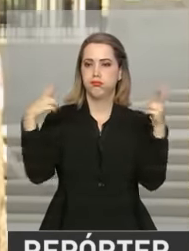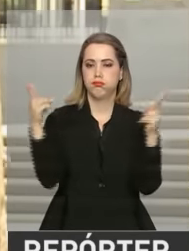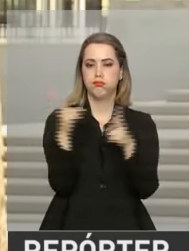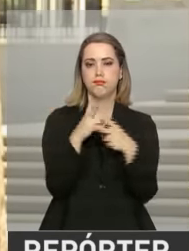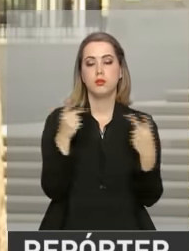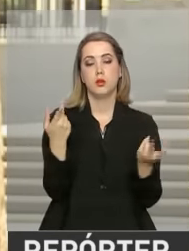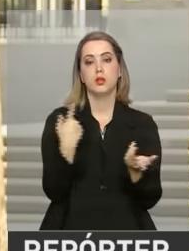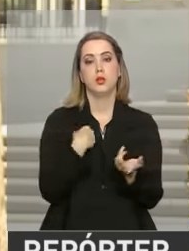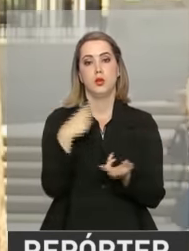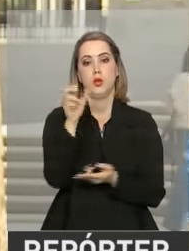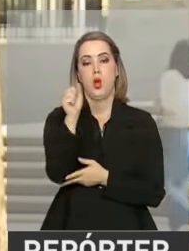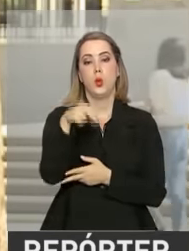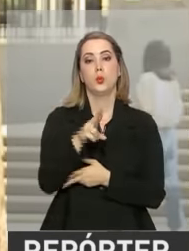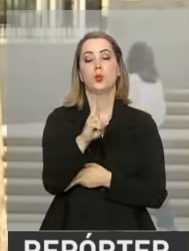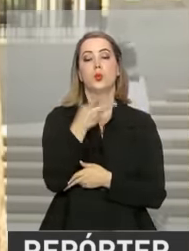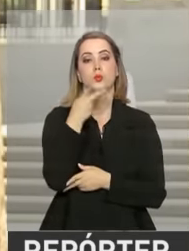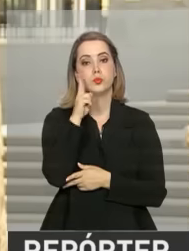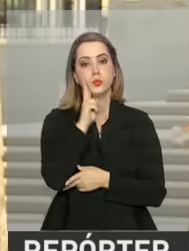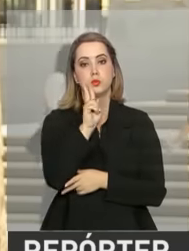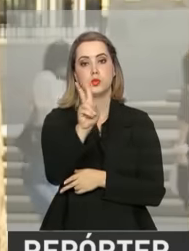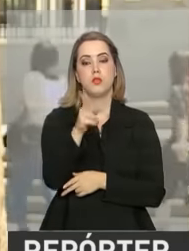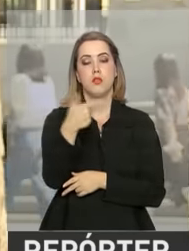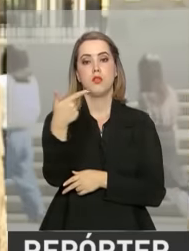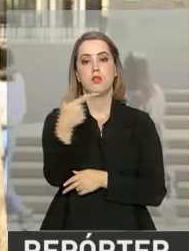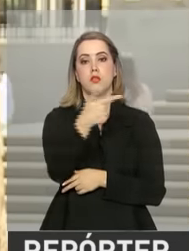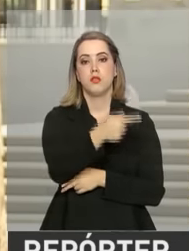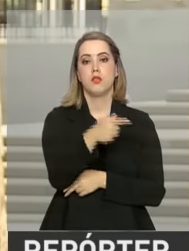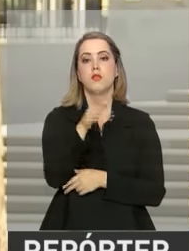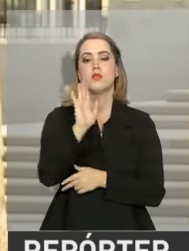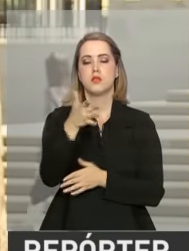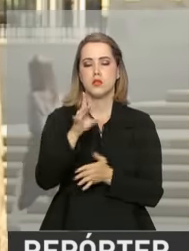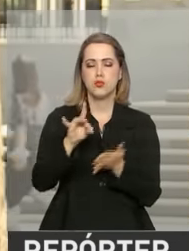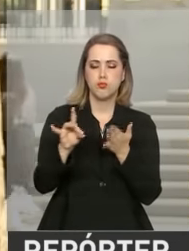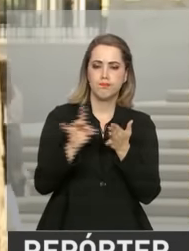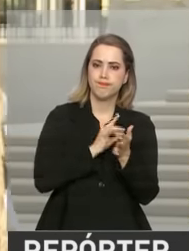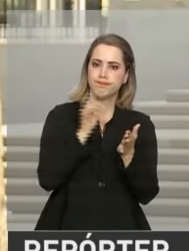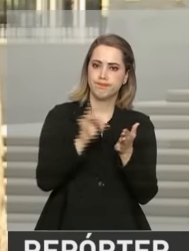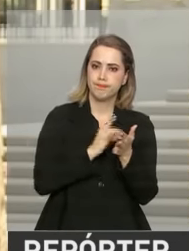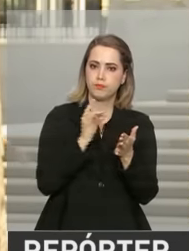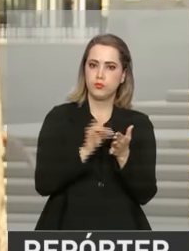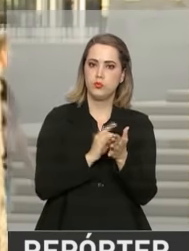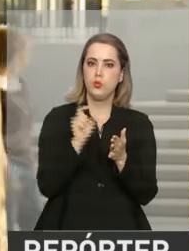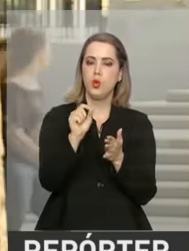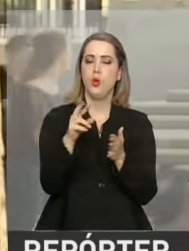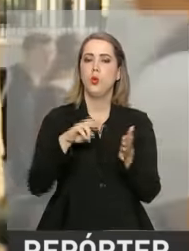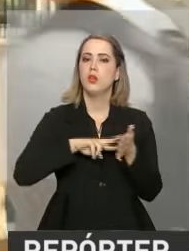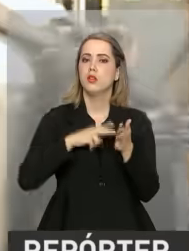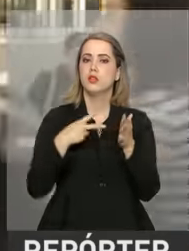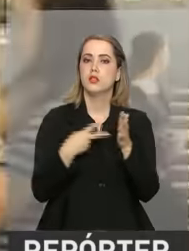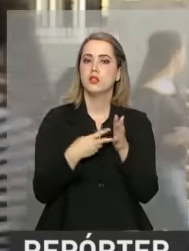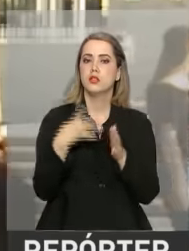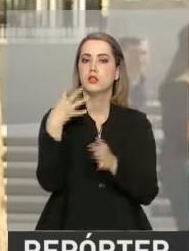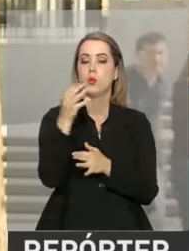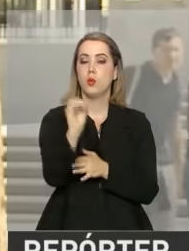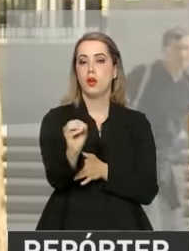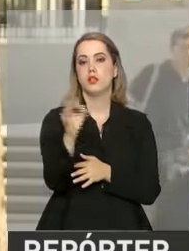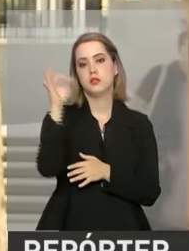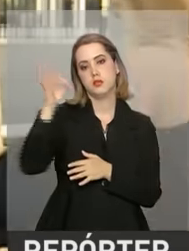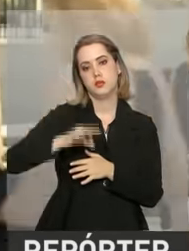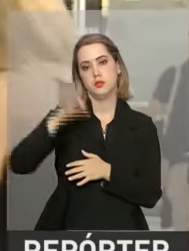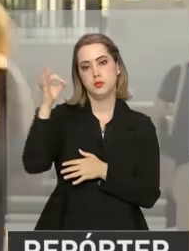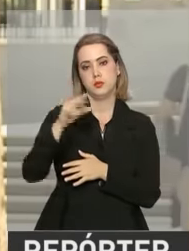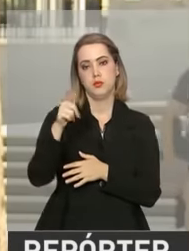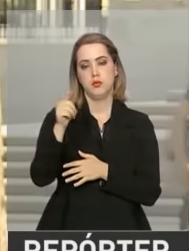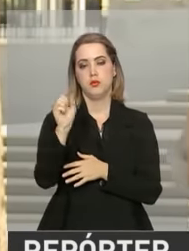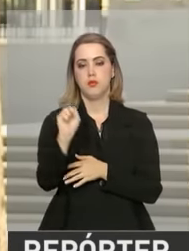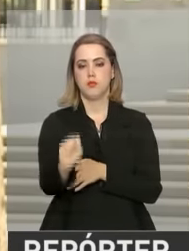balanço da ONU, até agora, 27 países já ratificaram o acordo, o que corresponde a 40% das